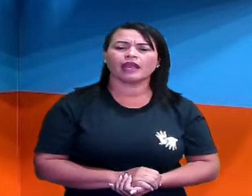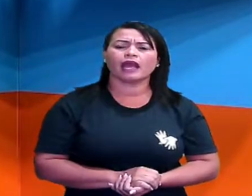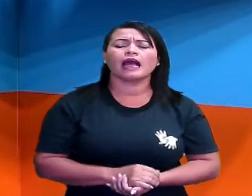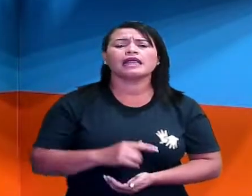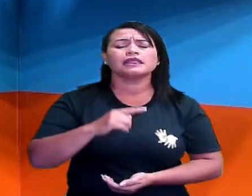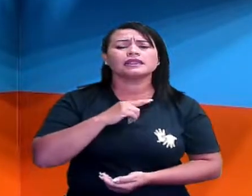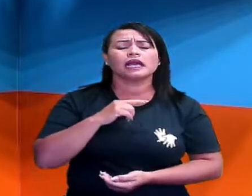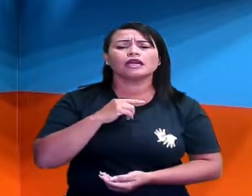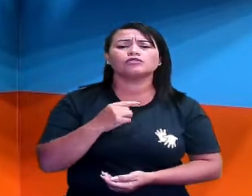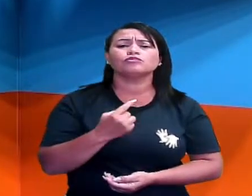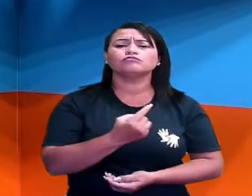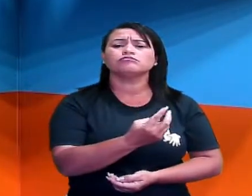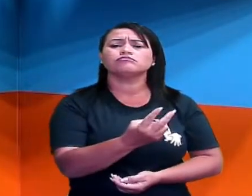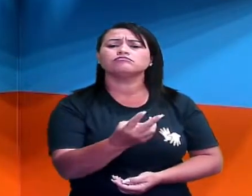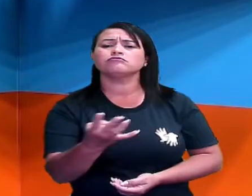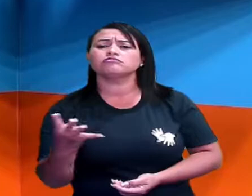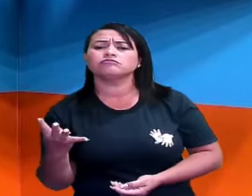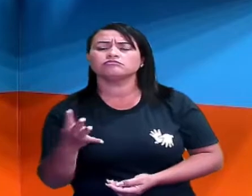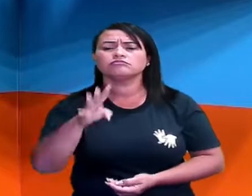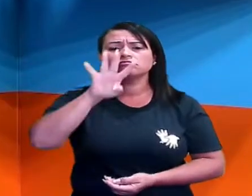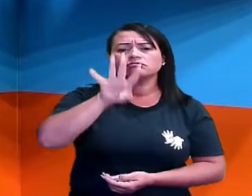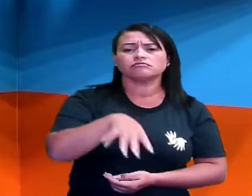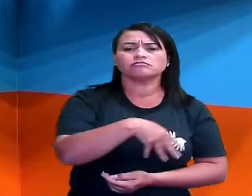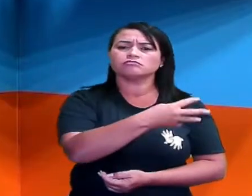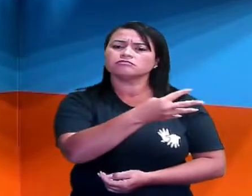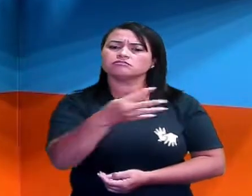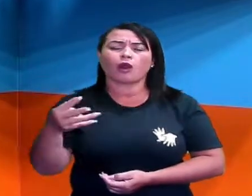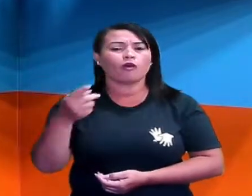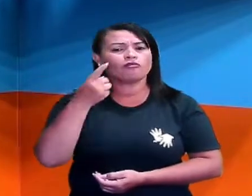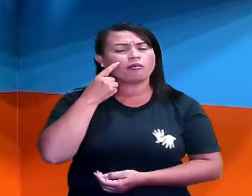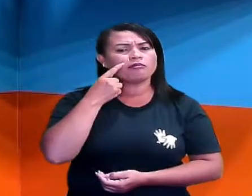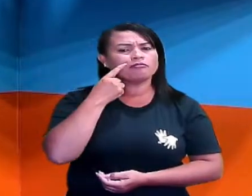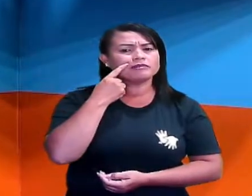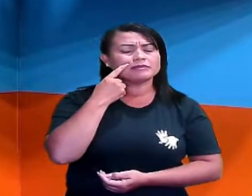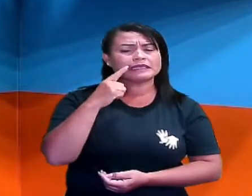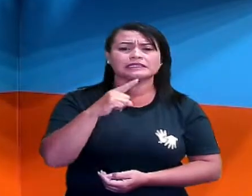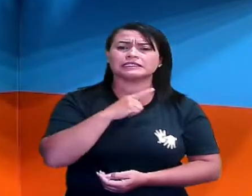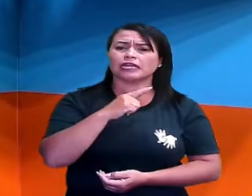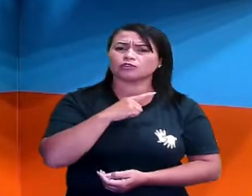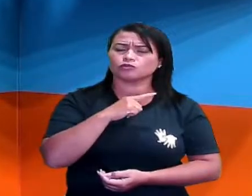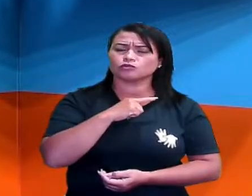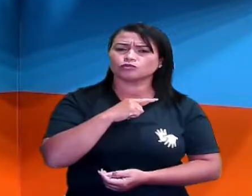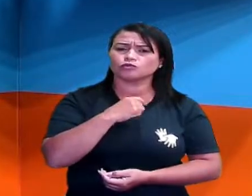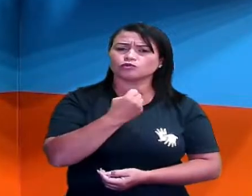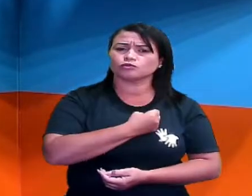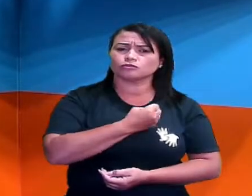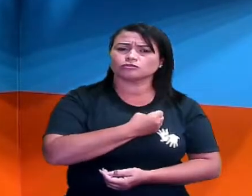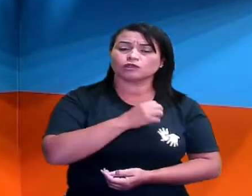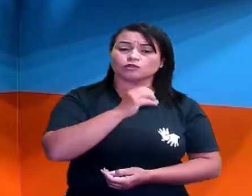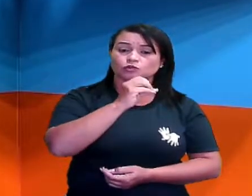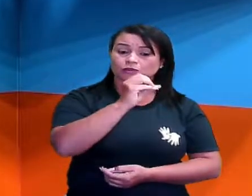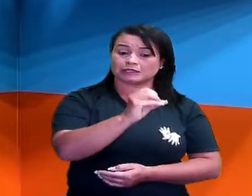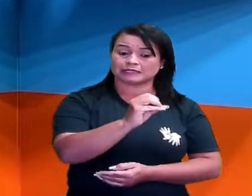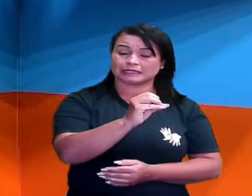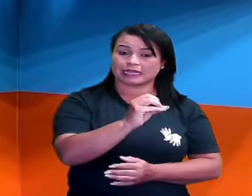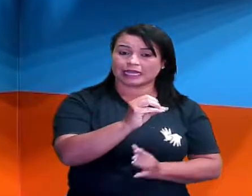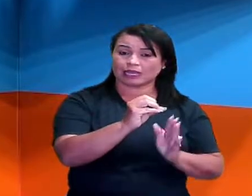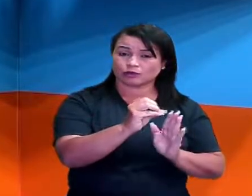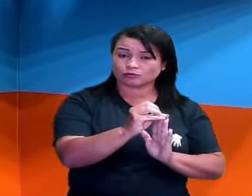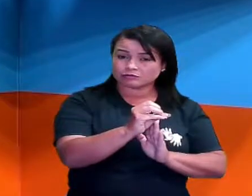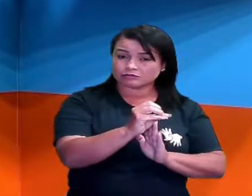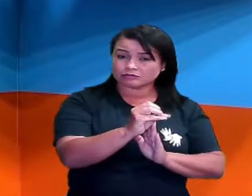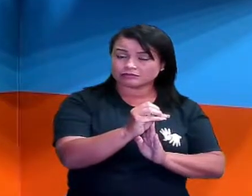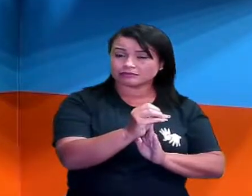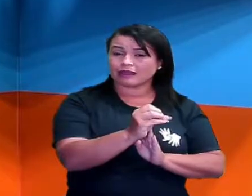Sistema de numeração decimal. Então, pessoal, vê só. Dos números 0, do 0 até o 9,